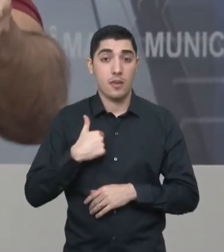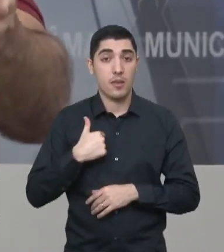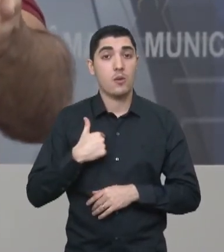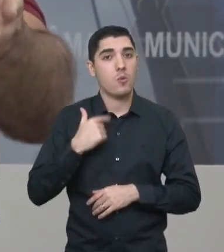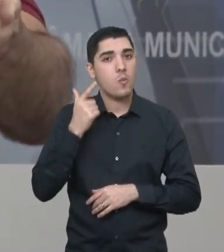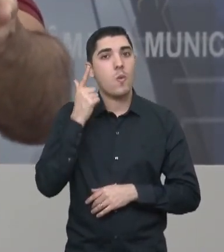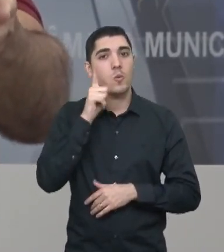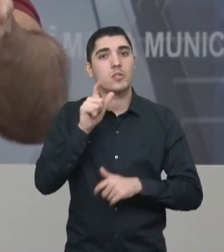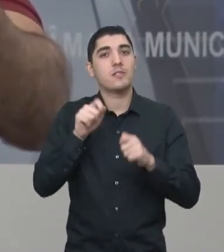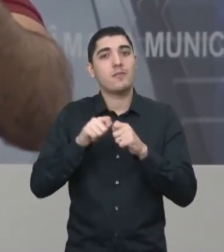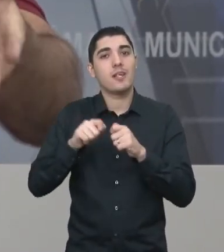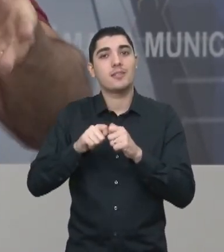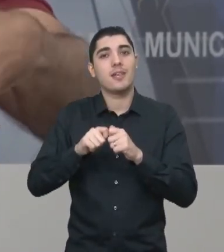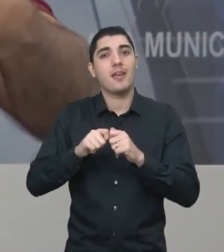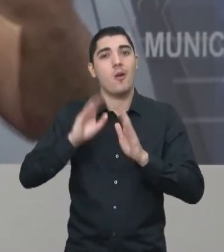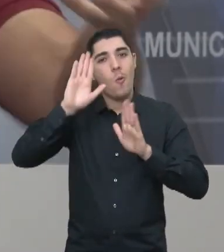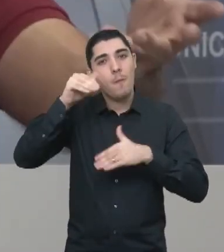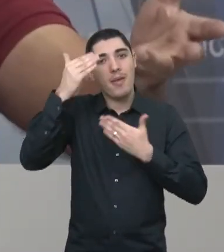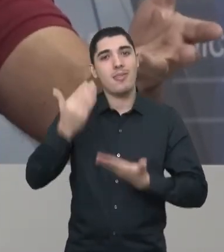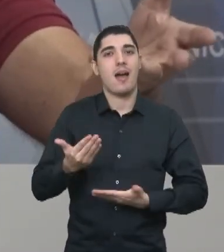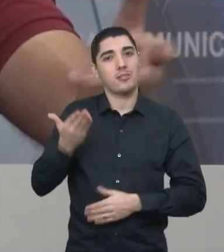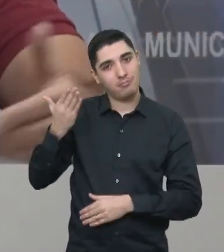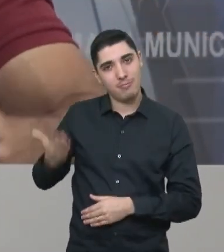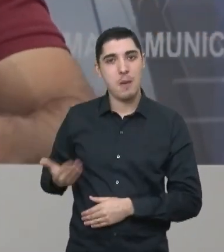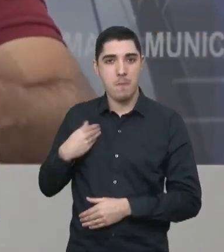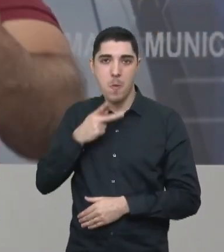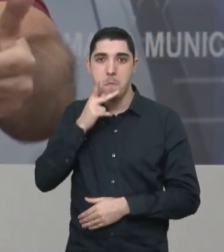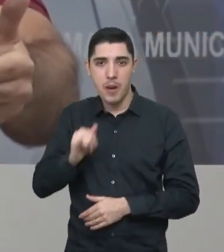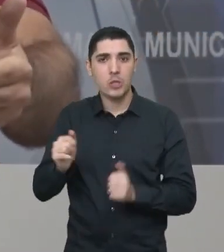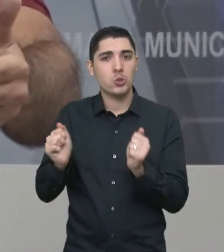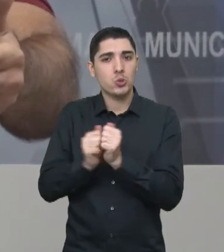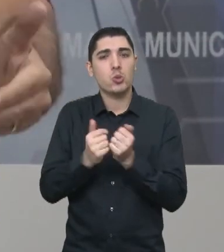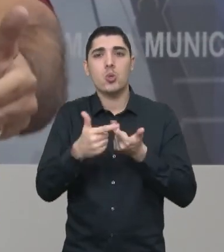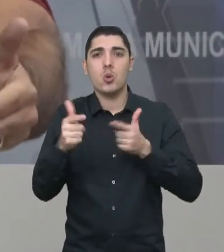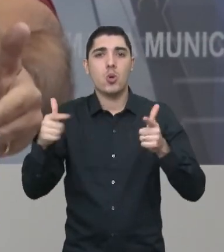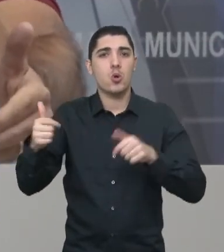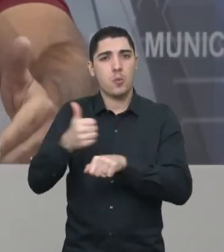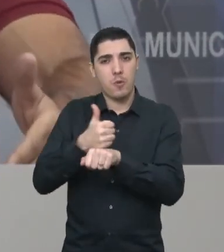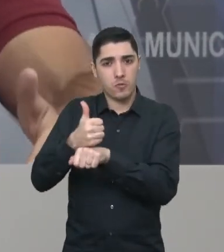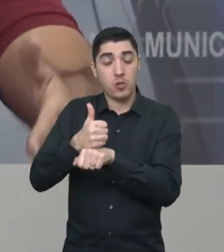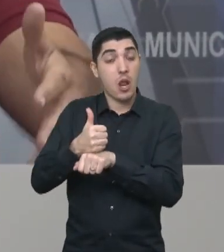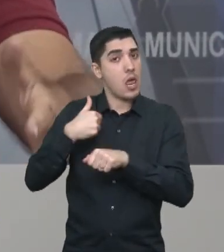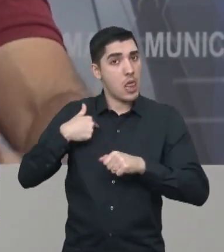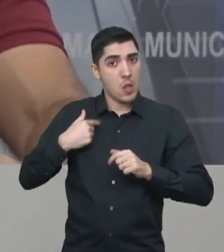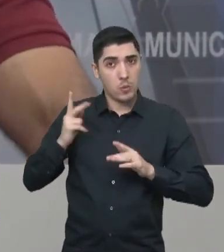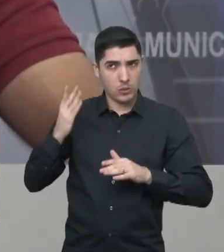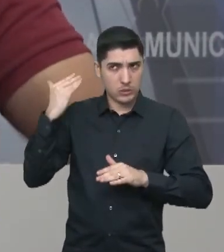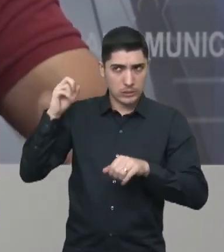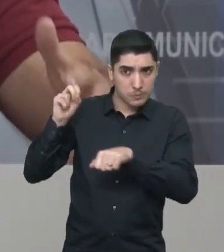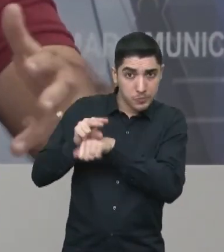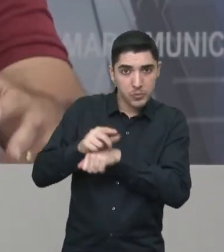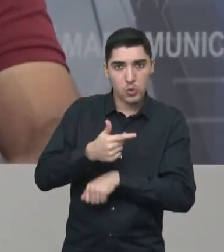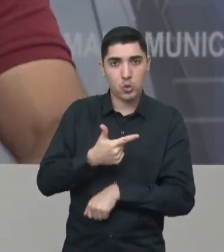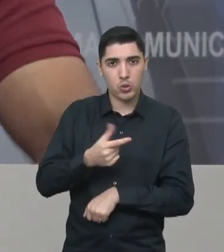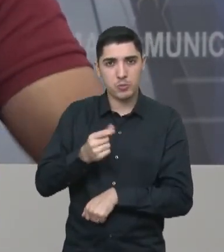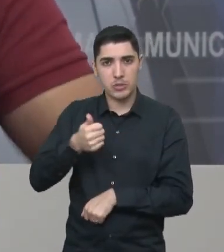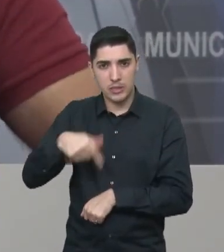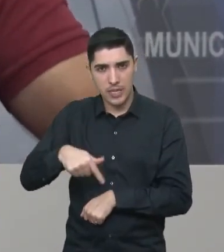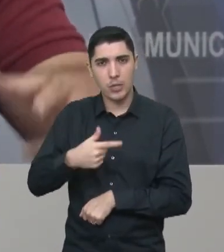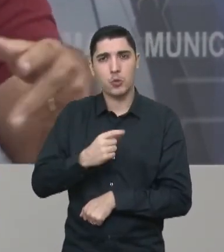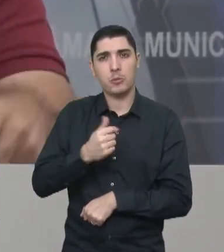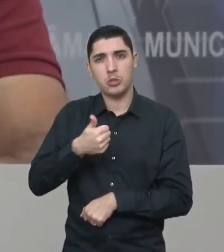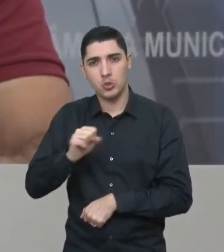uma homenagem para ele também aqui, com vários profissionais. Eu faço homenagem desde quando eu assumi, 2017,